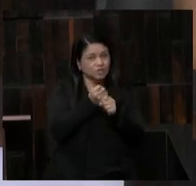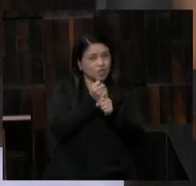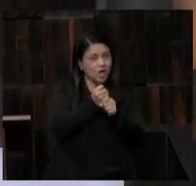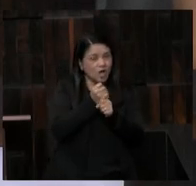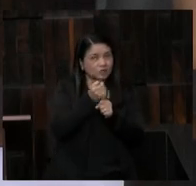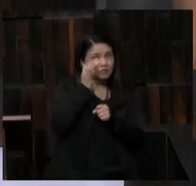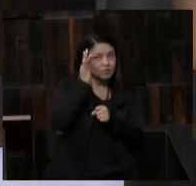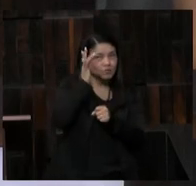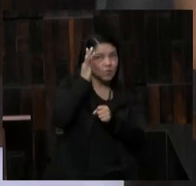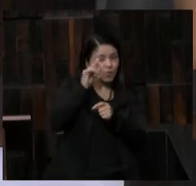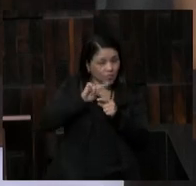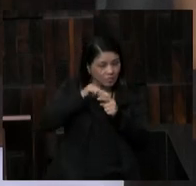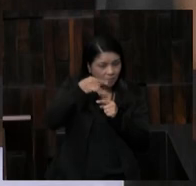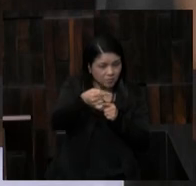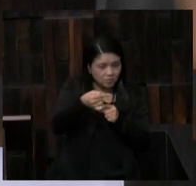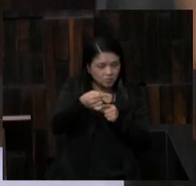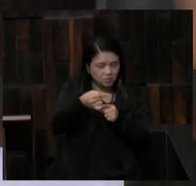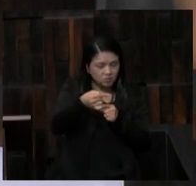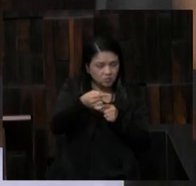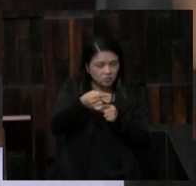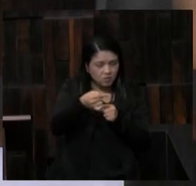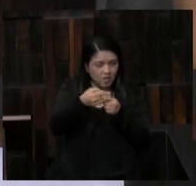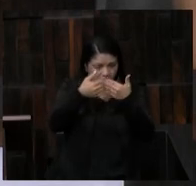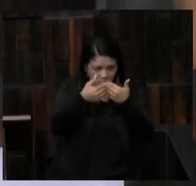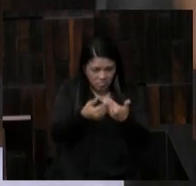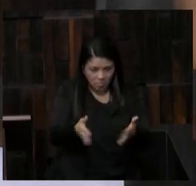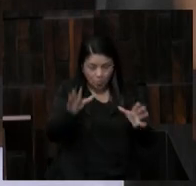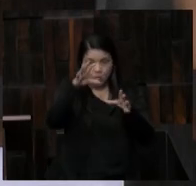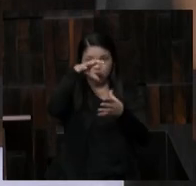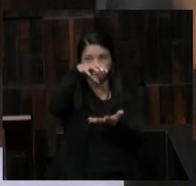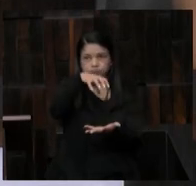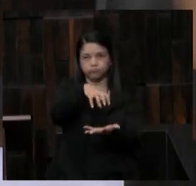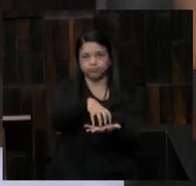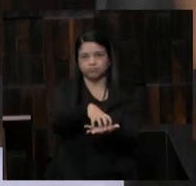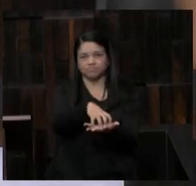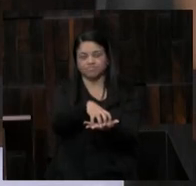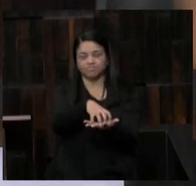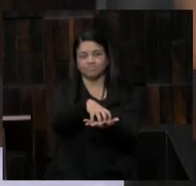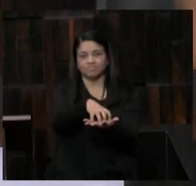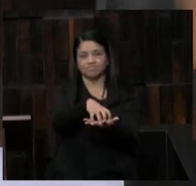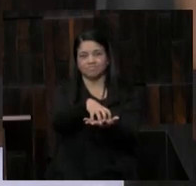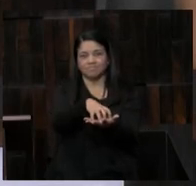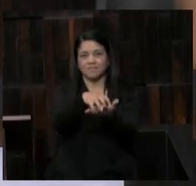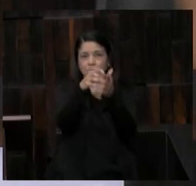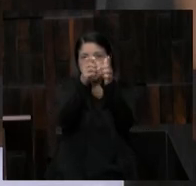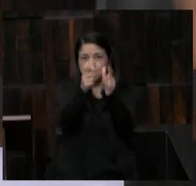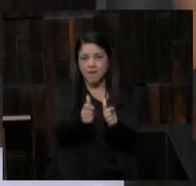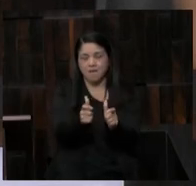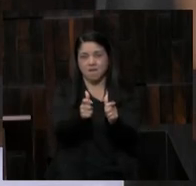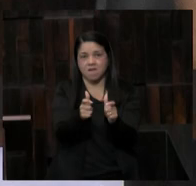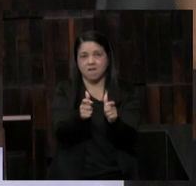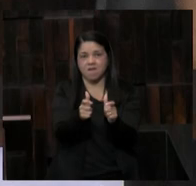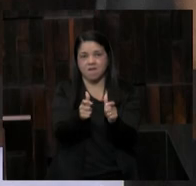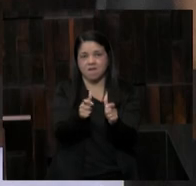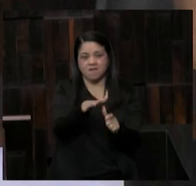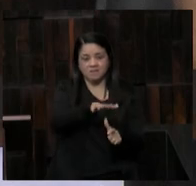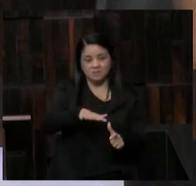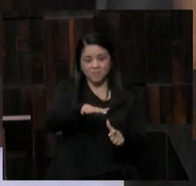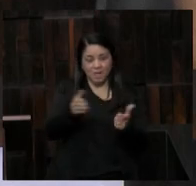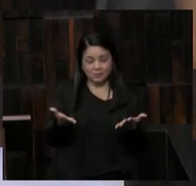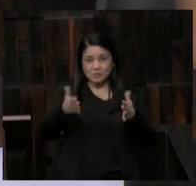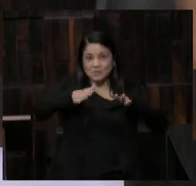sonho dele começar, ele inaugura um local que tem lá o seu espaço